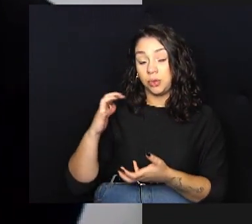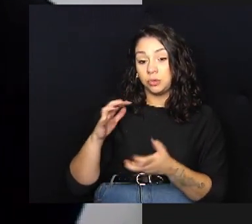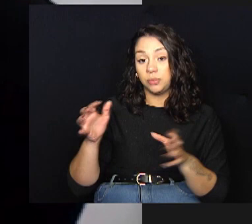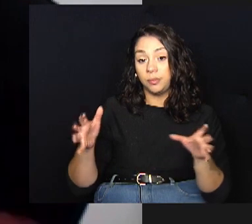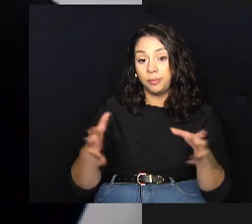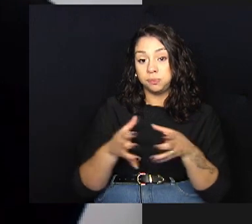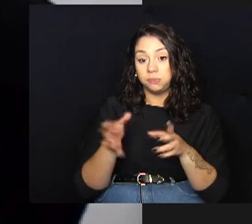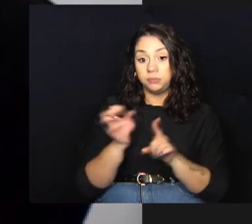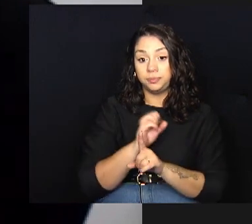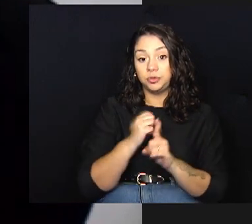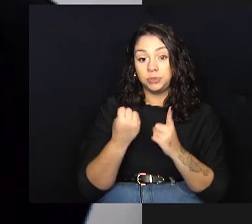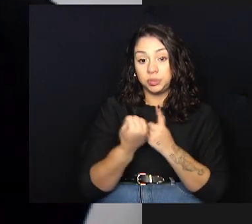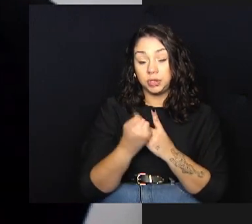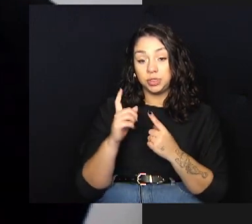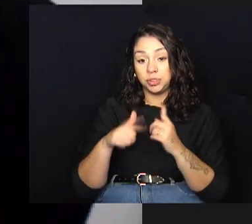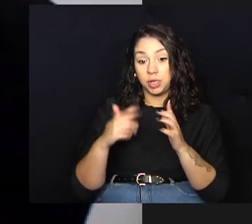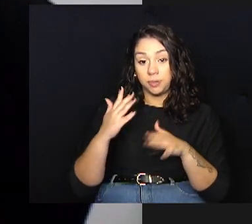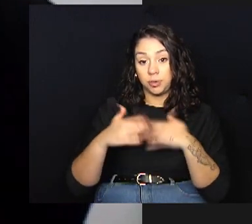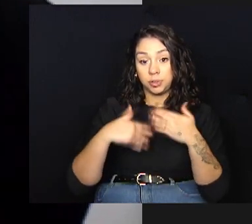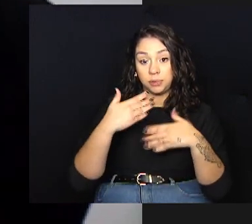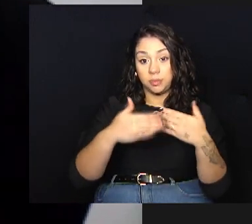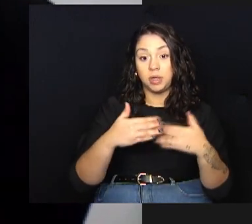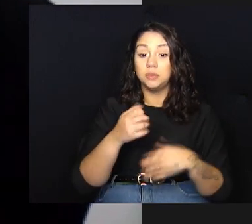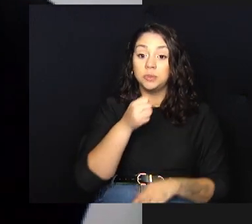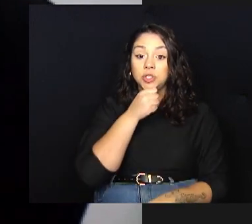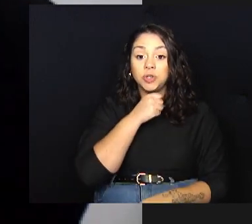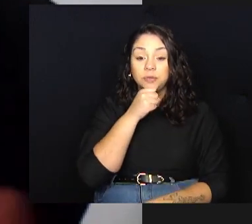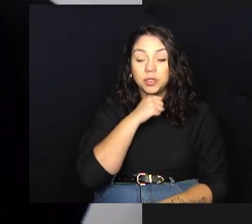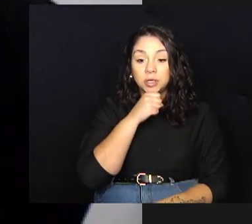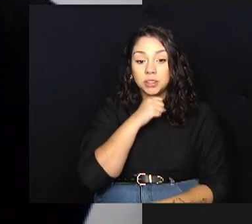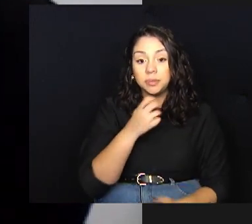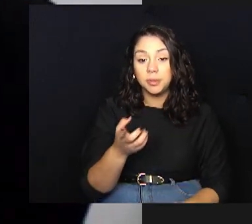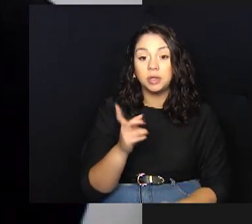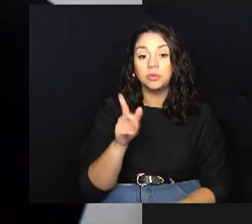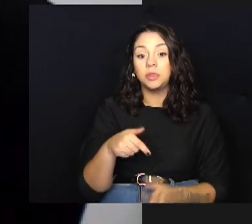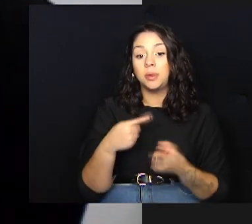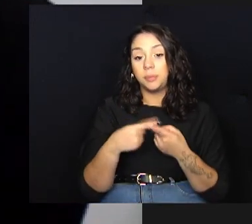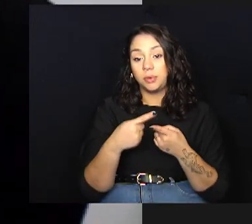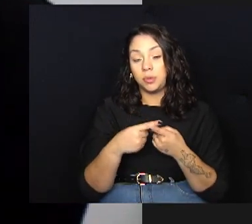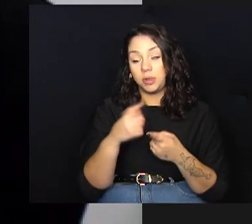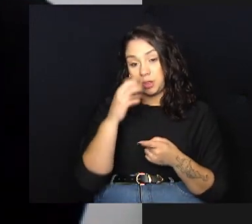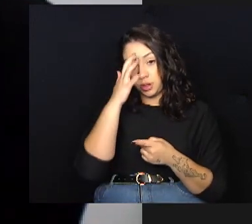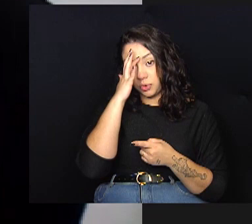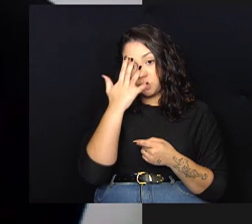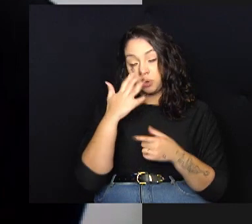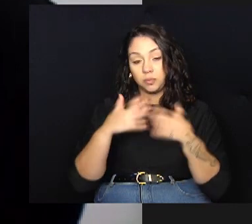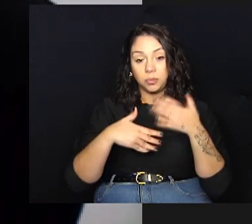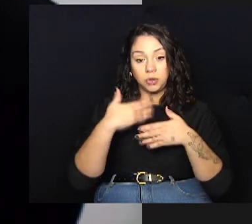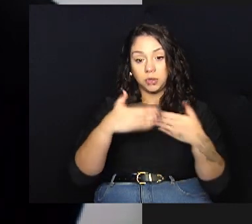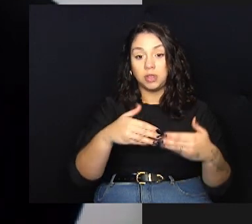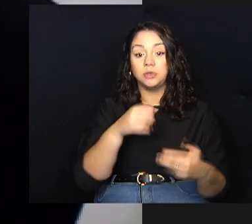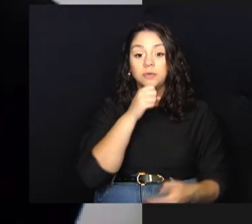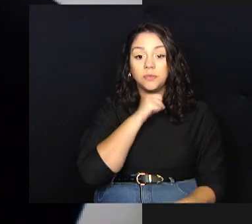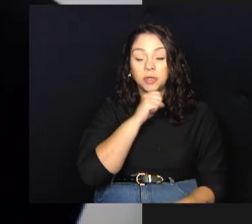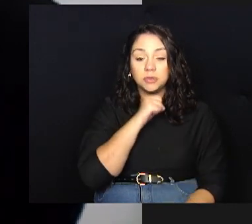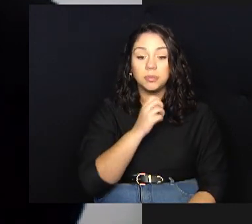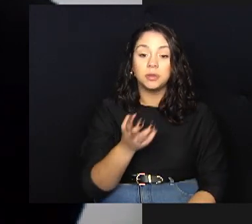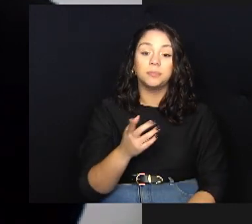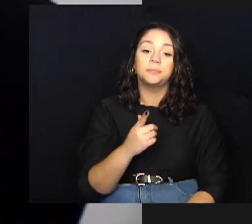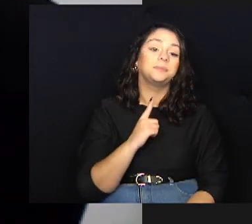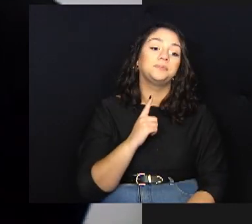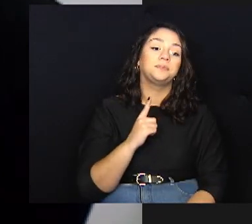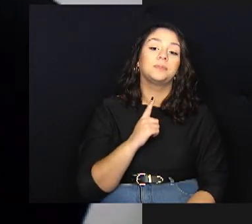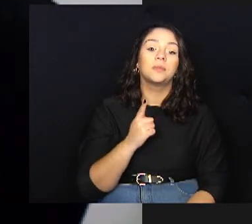a nossa sociedade que é um processo de envelhecimento decorrente aí desse processo de envelhecimento Então essa grande